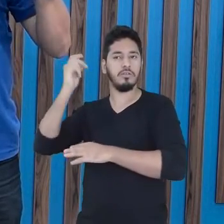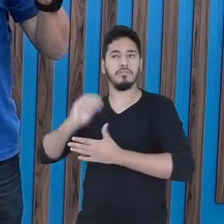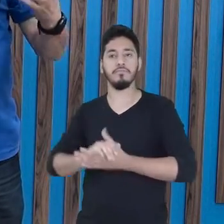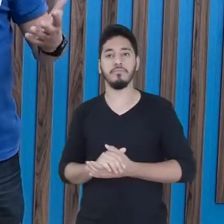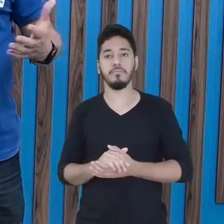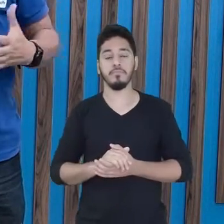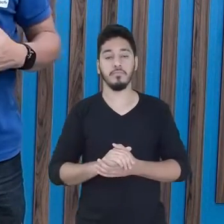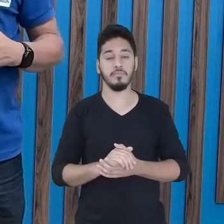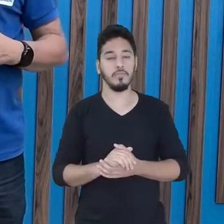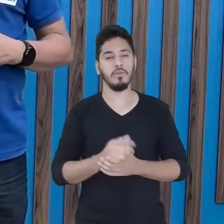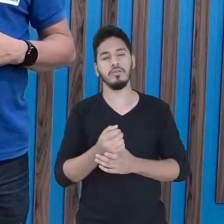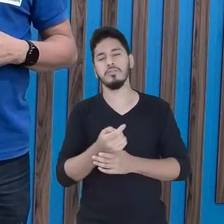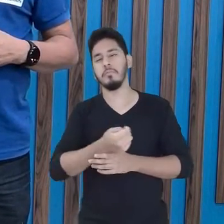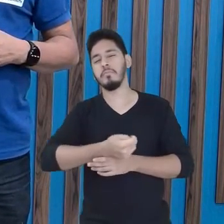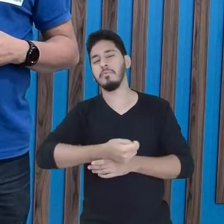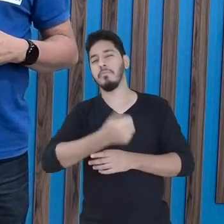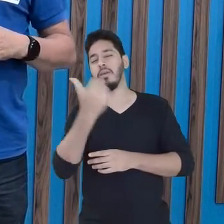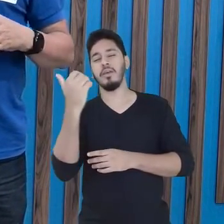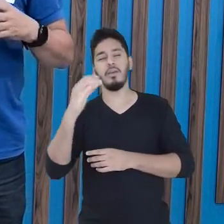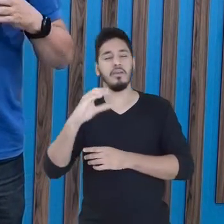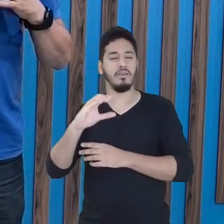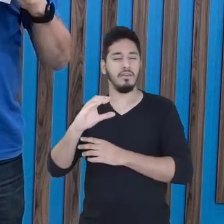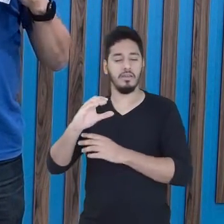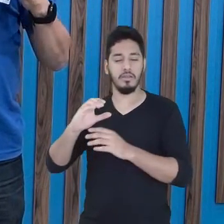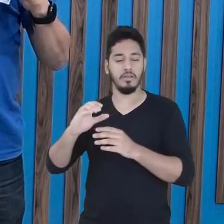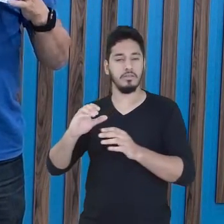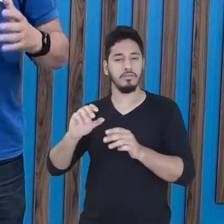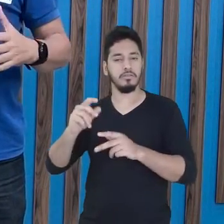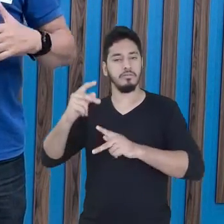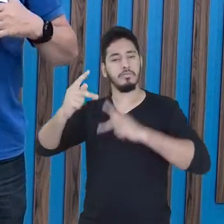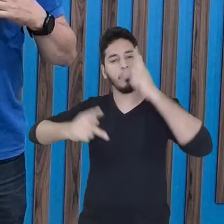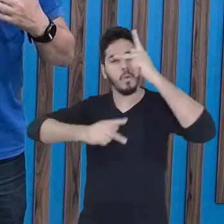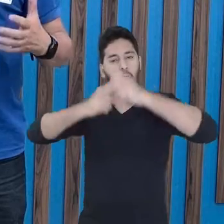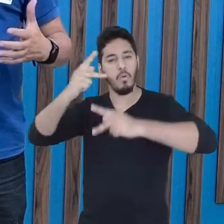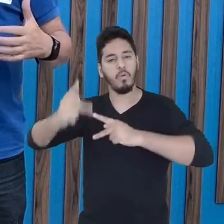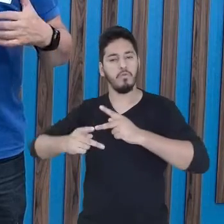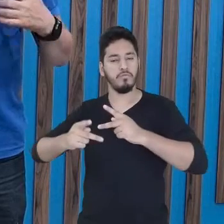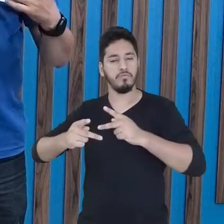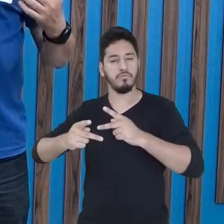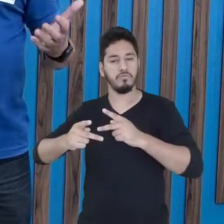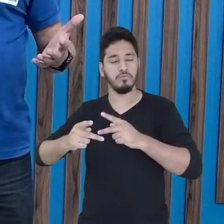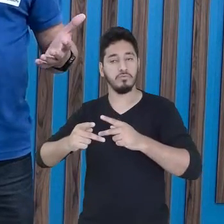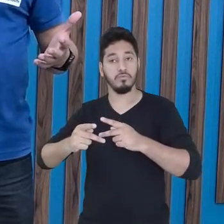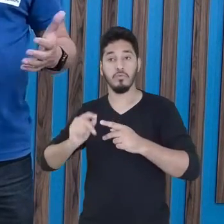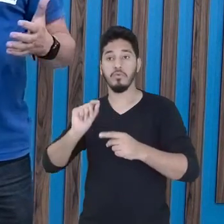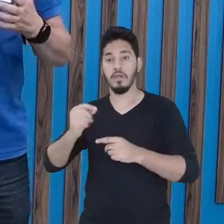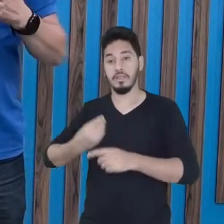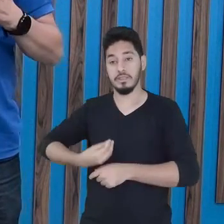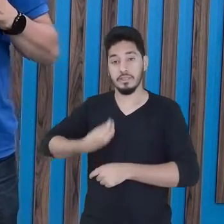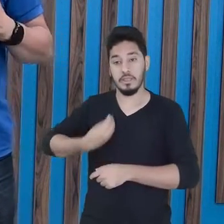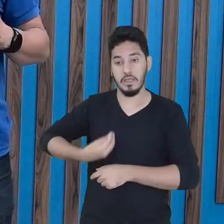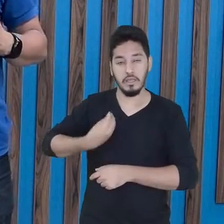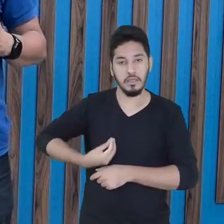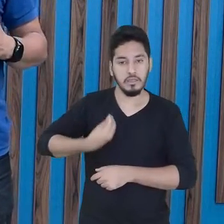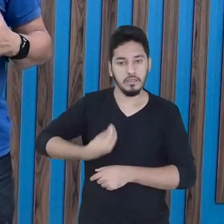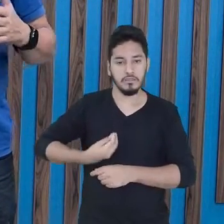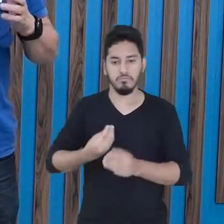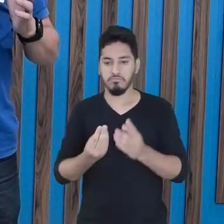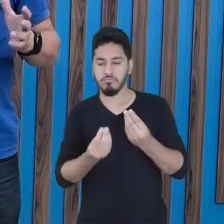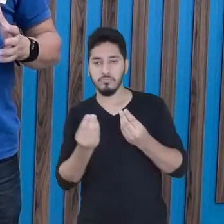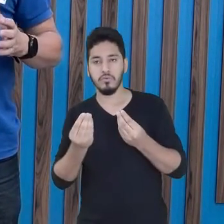surgimento das primeiras civilizações, observa-se o quê? A existência de uma intensa e nem sempre